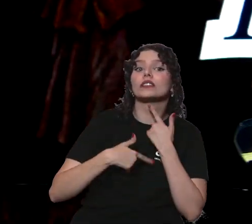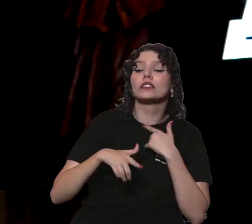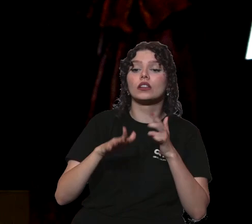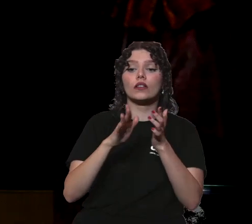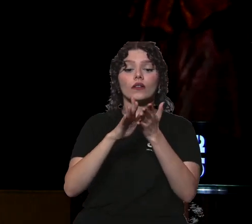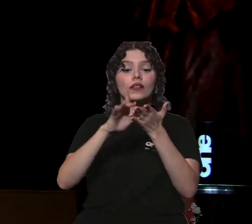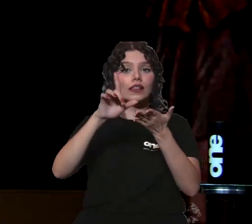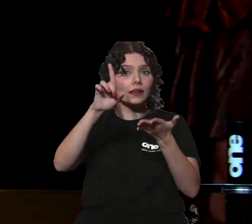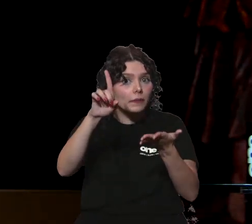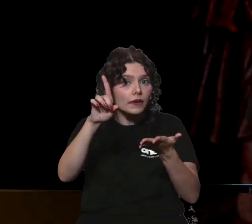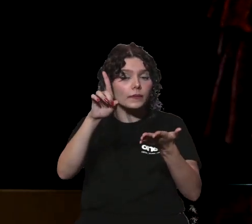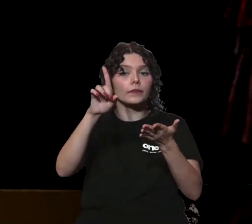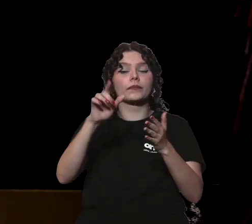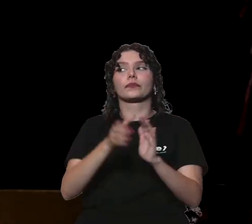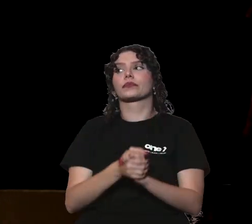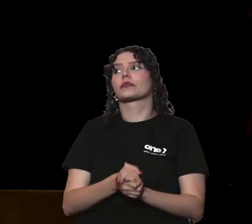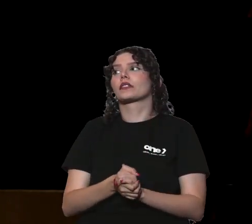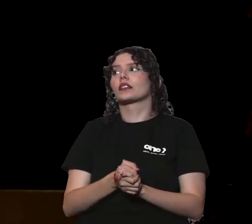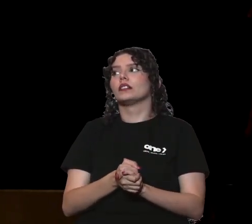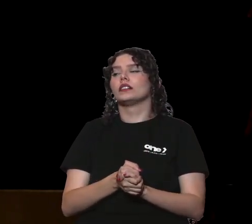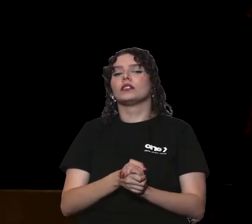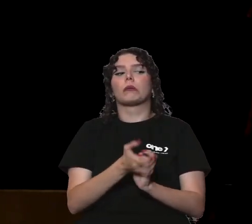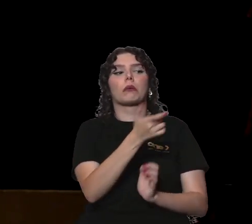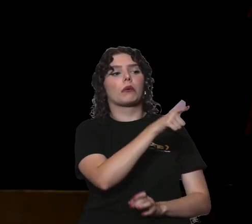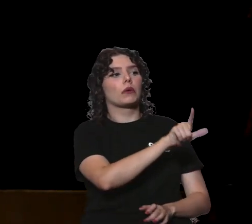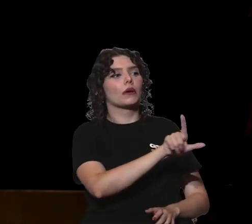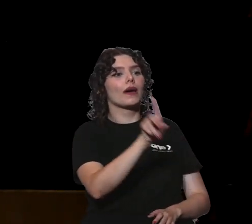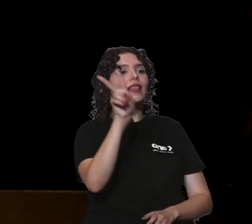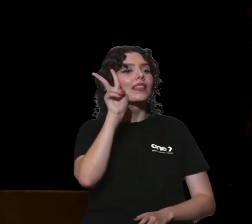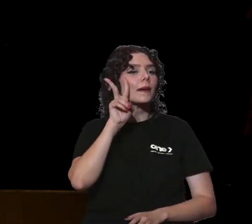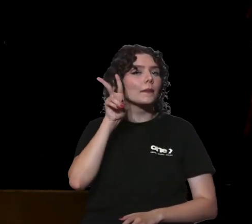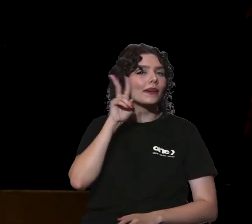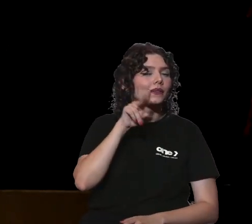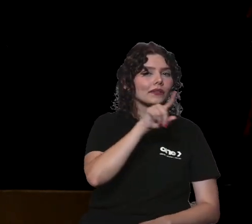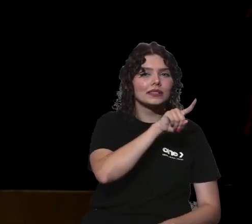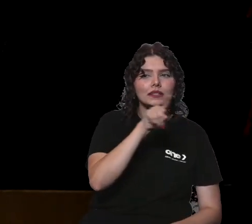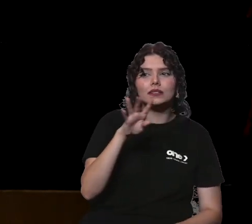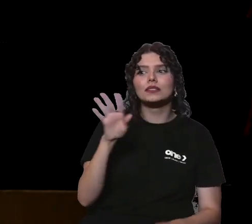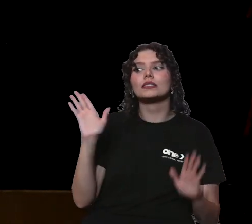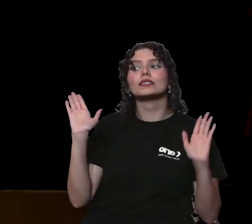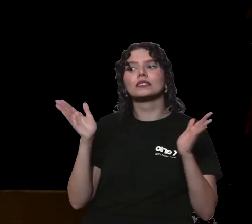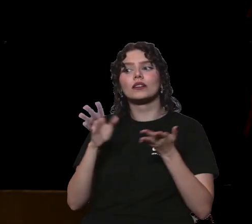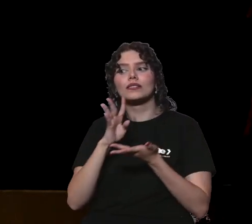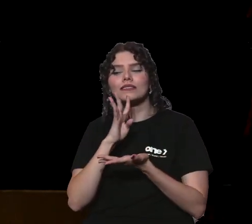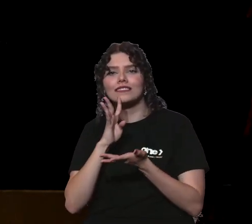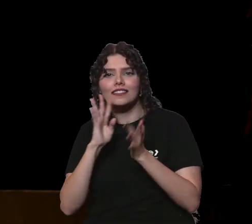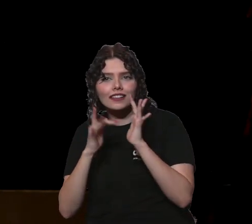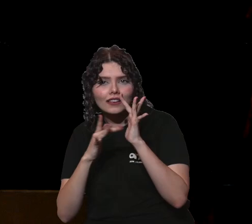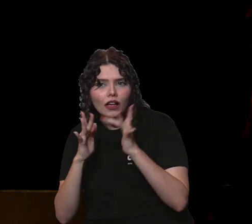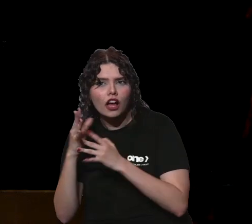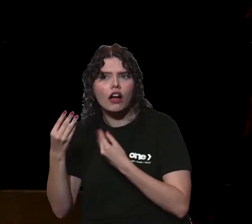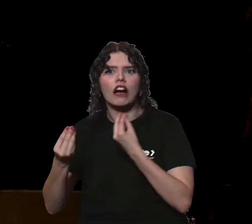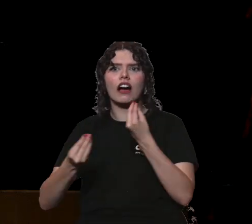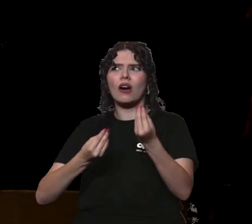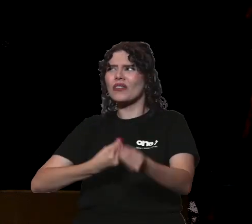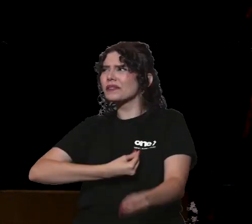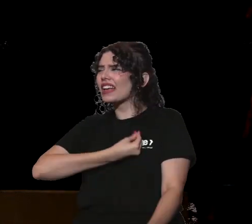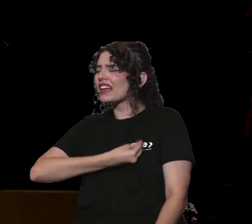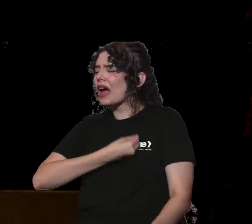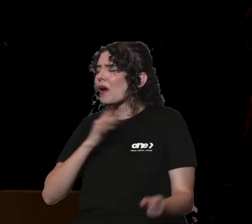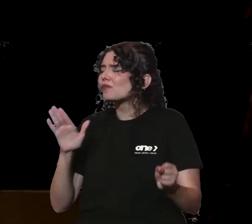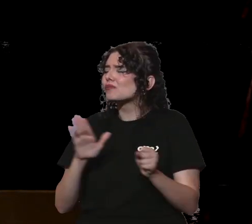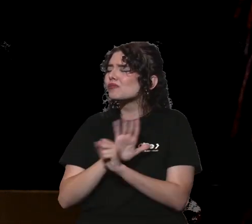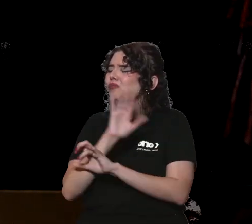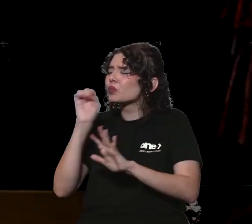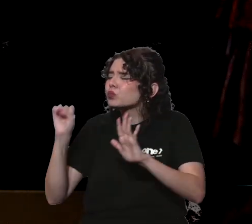mensagem. E uma das outras intenções é lembrar você que já conhece a Jesus, como você pode viver mais cheio